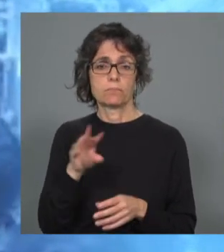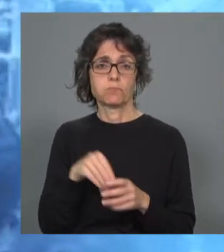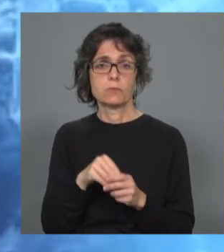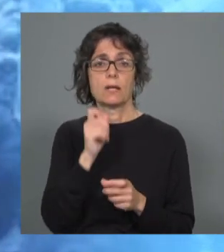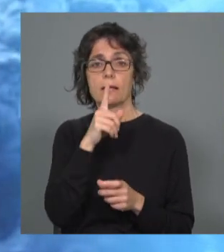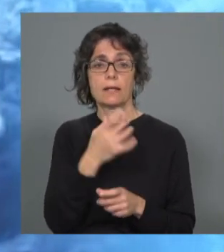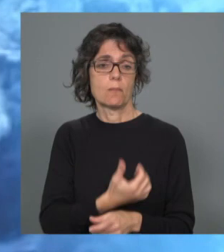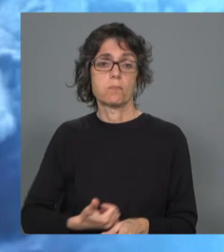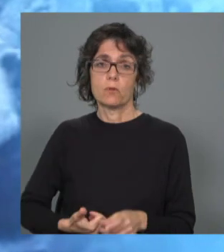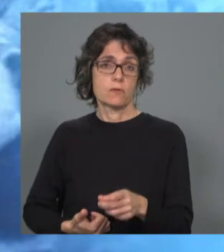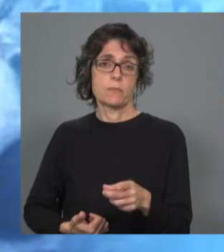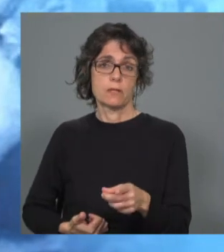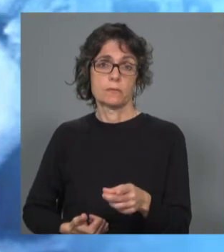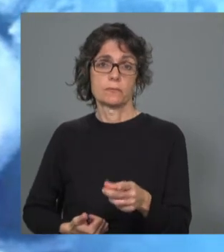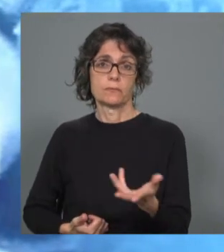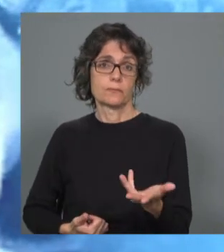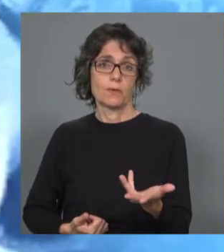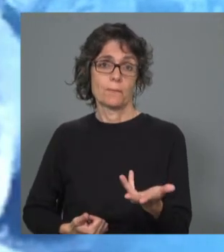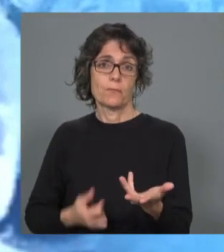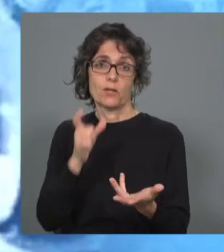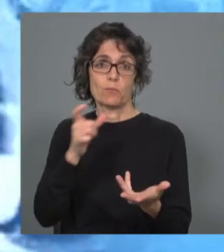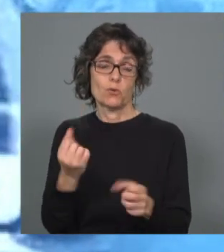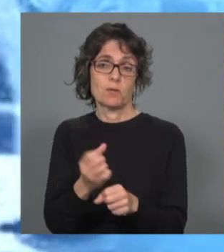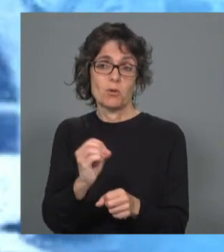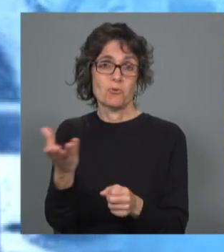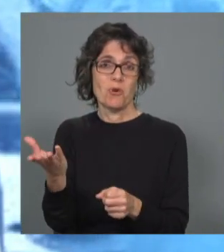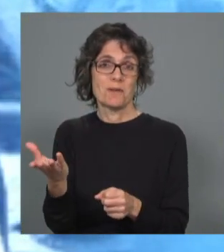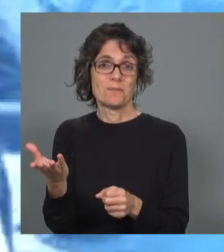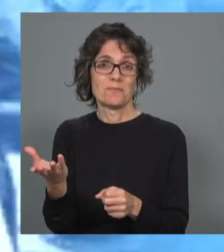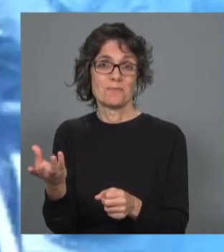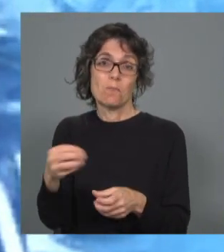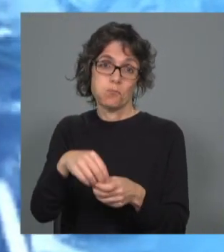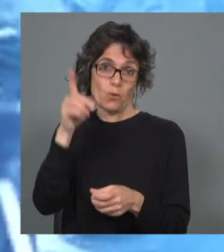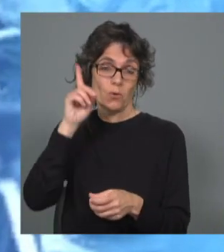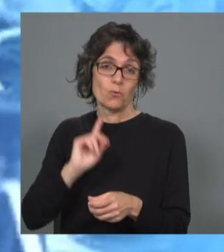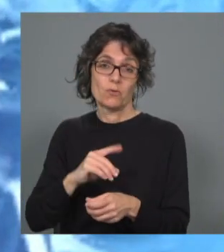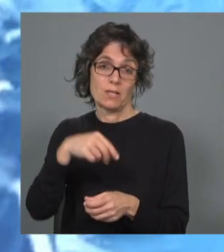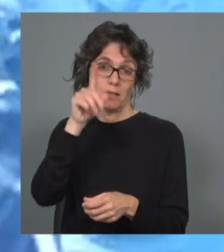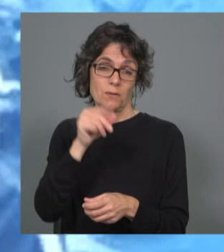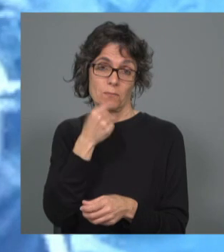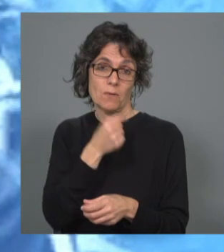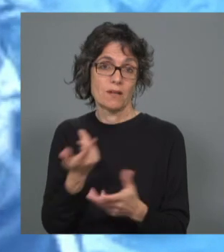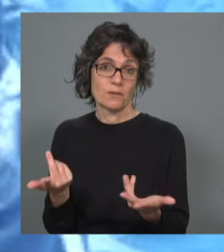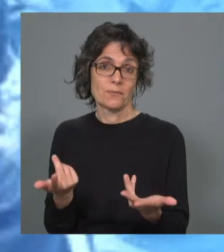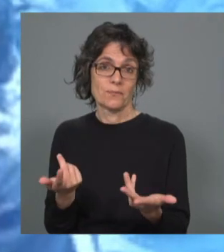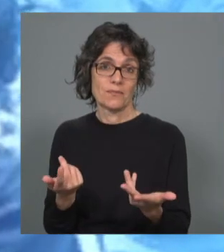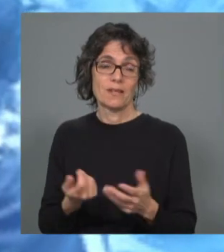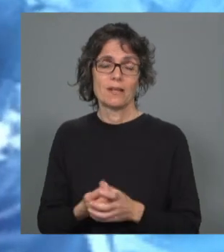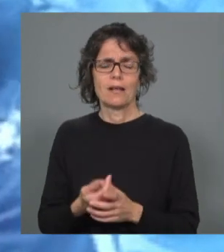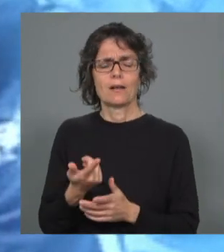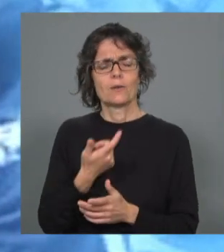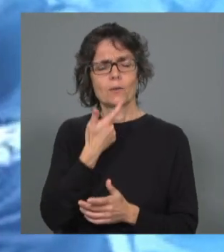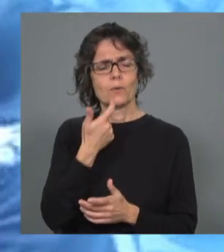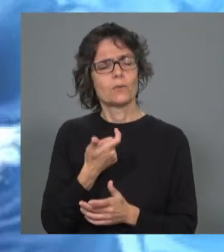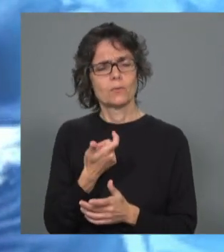desemprego acaba por ser também um flagelo social e principalmente aquele